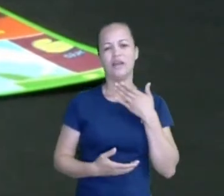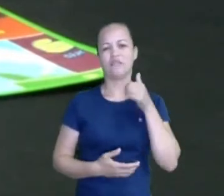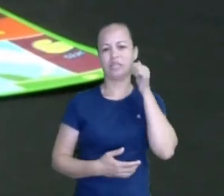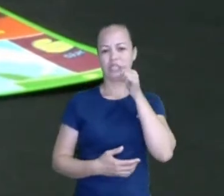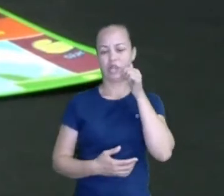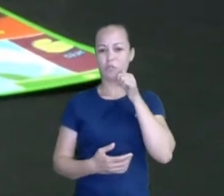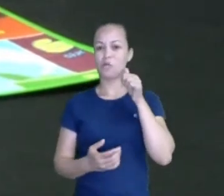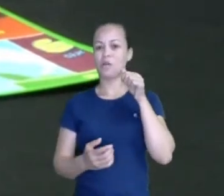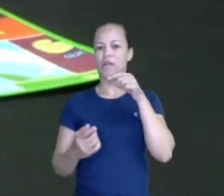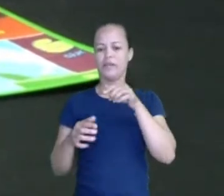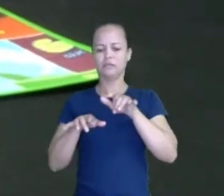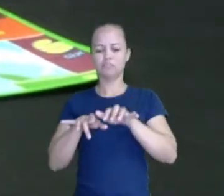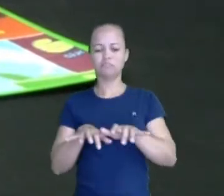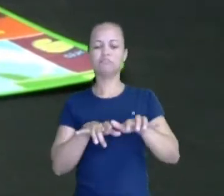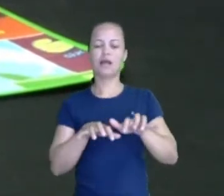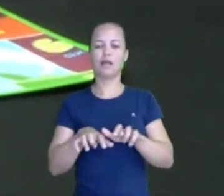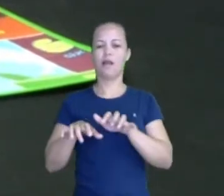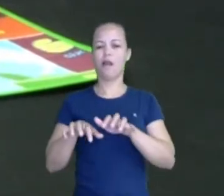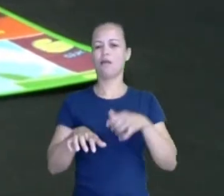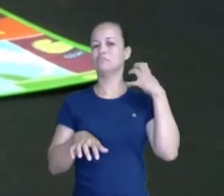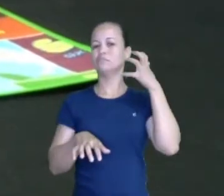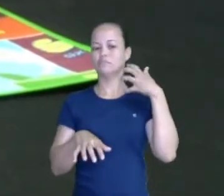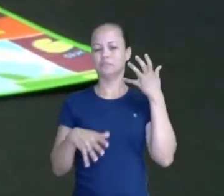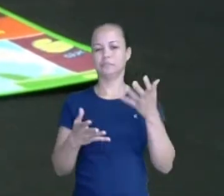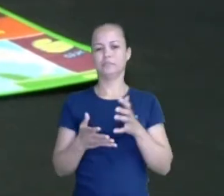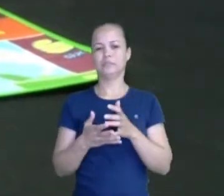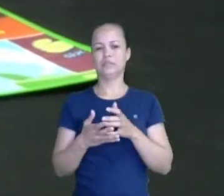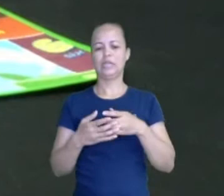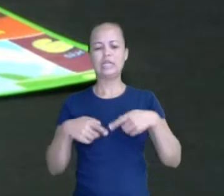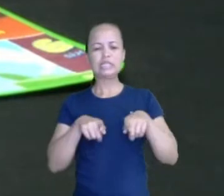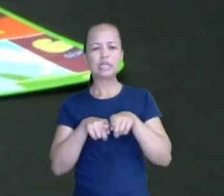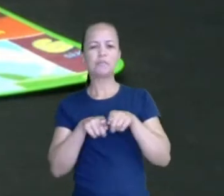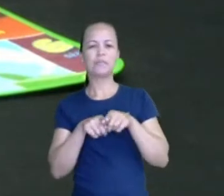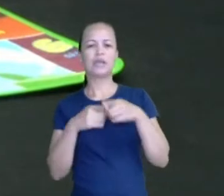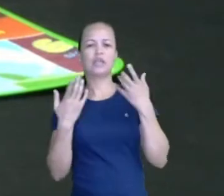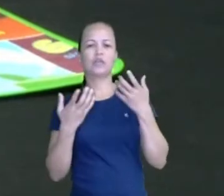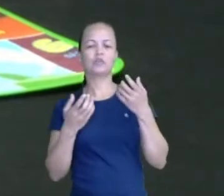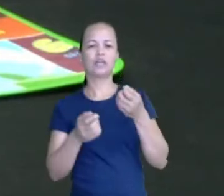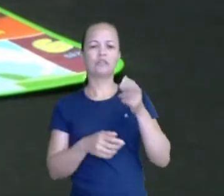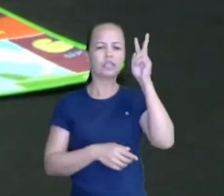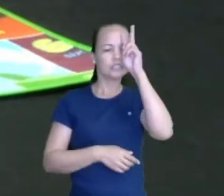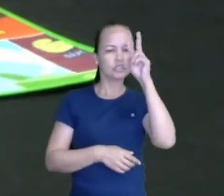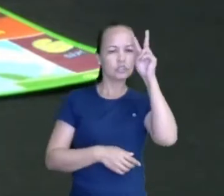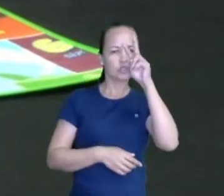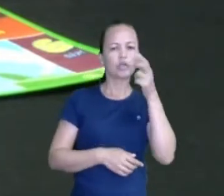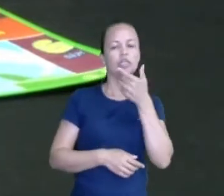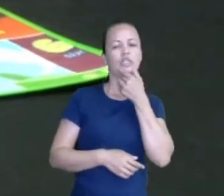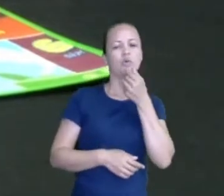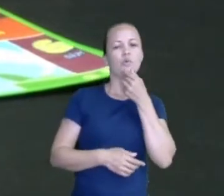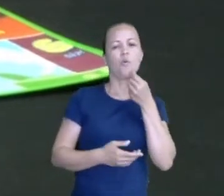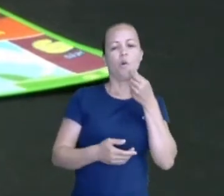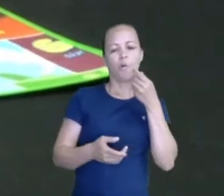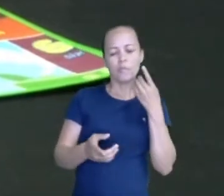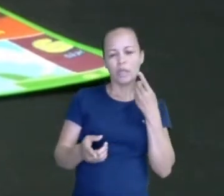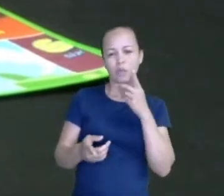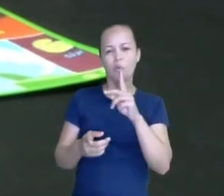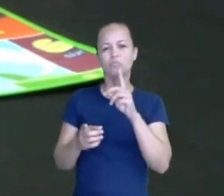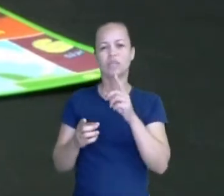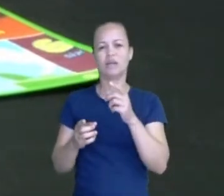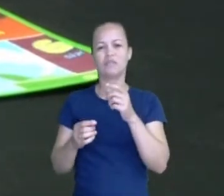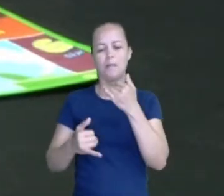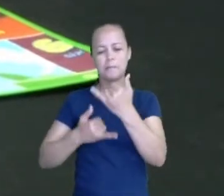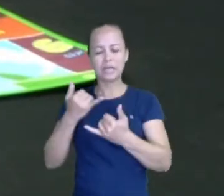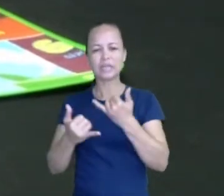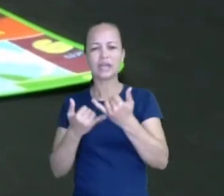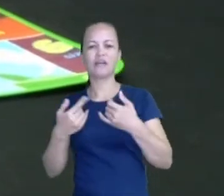histórias arrepiantes que lhe contava o senhor Cervantes. Ele brincava com o senhor